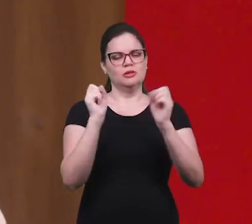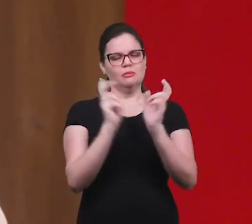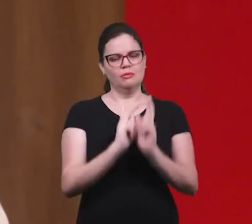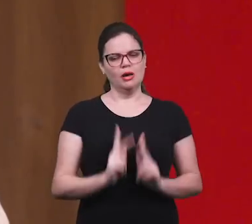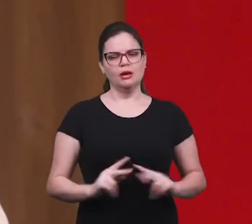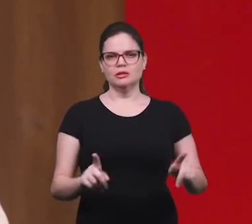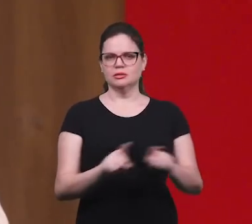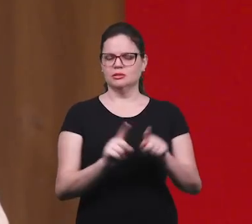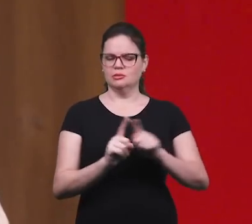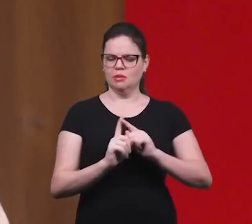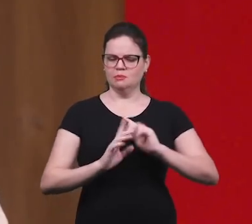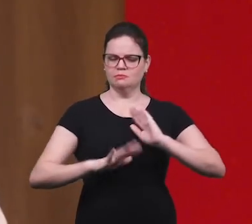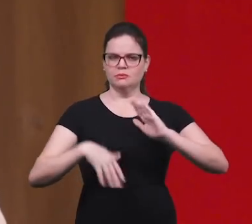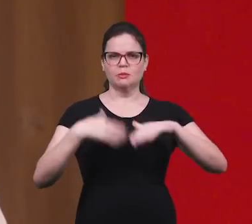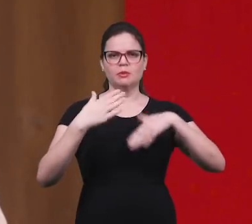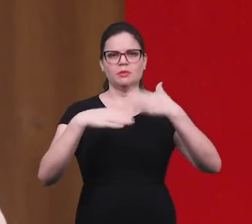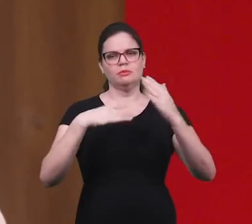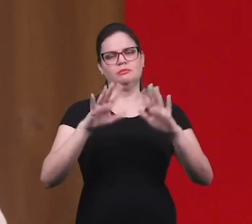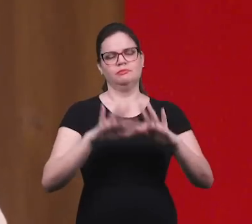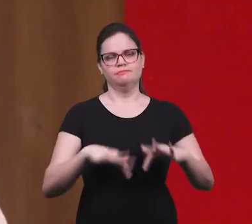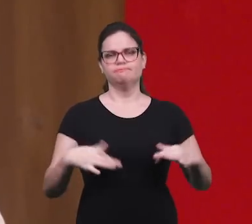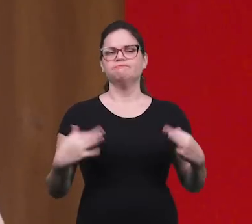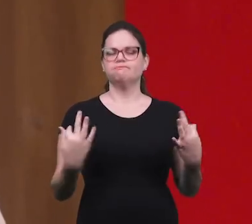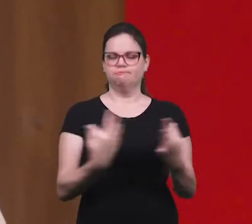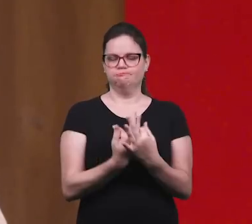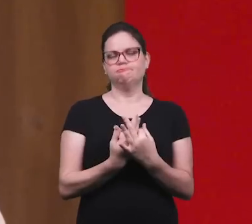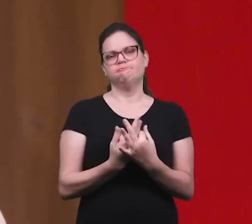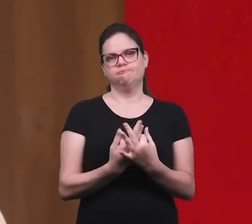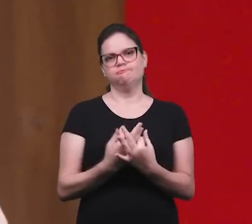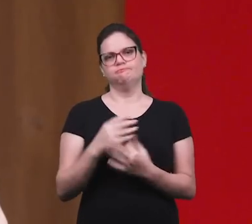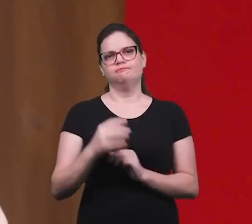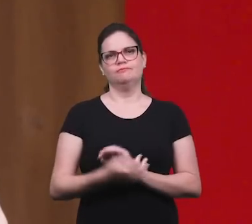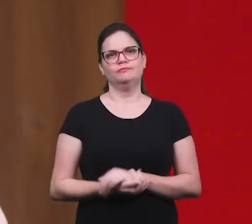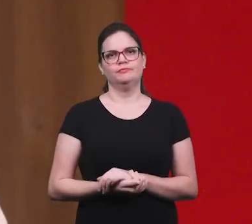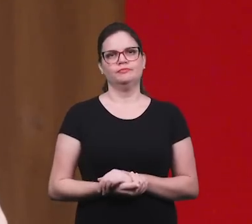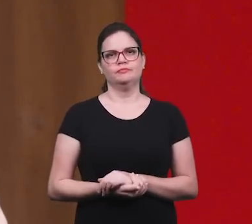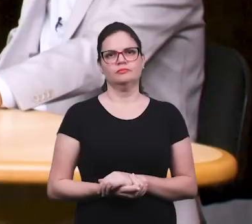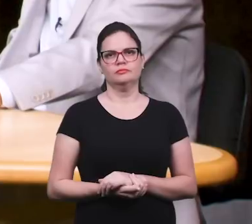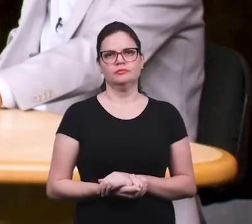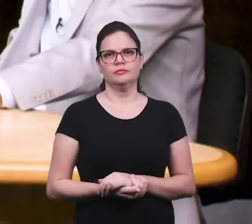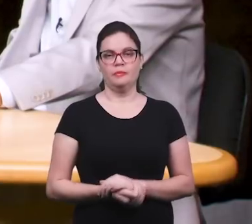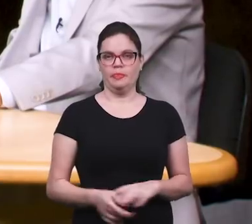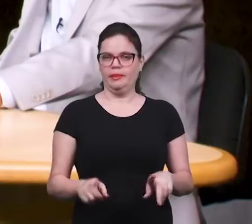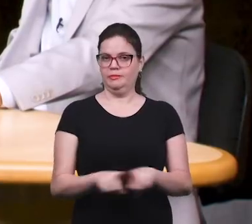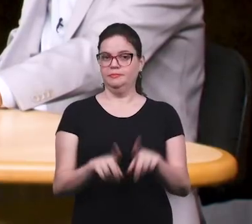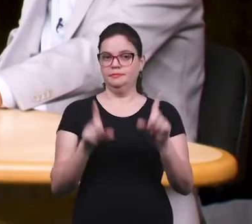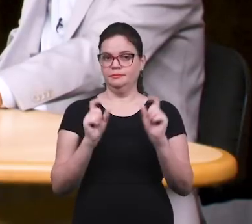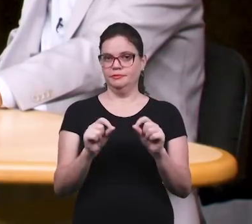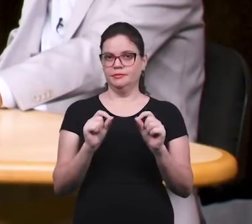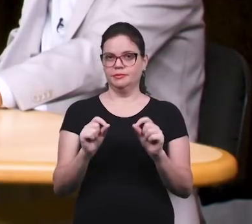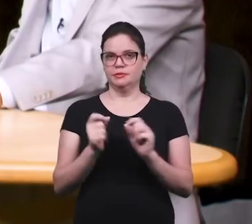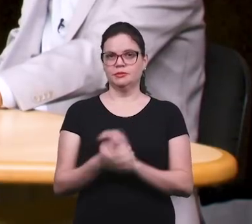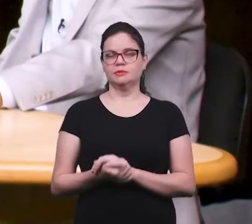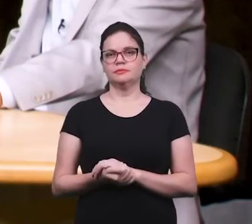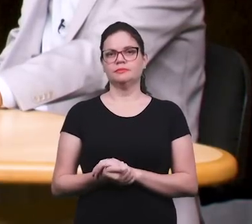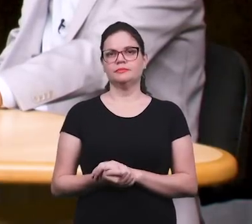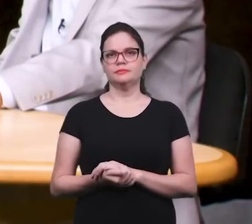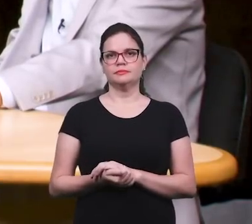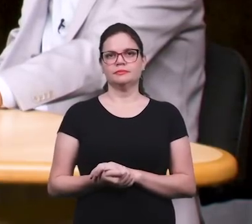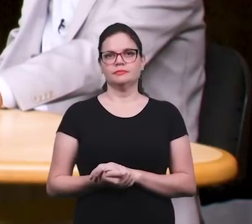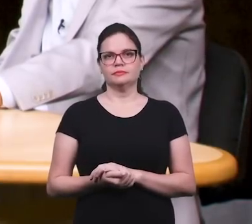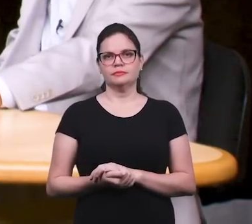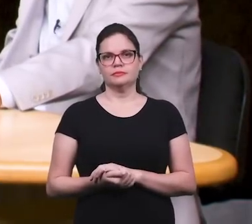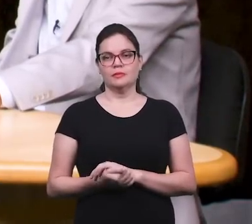é? Para aquela família que está sendo instituída. E até a esposa e o próprio